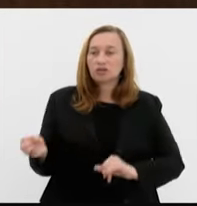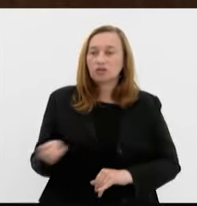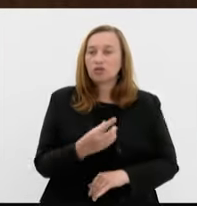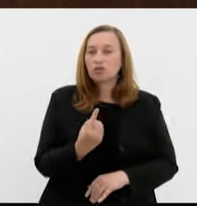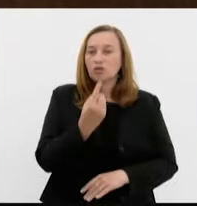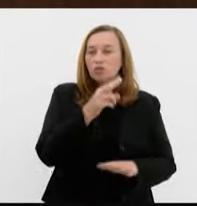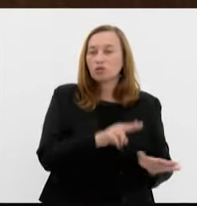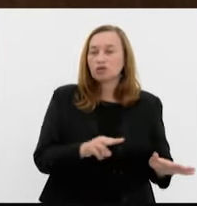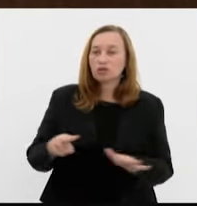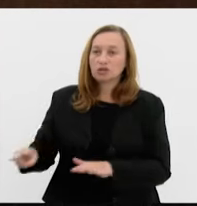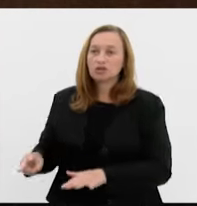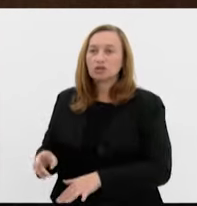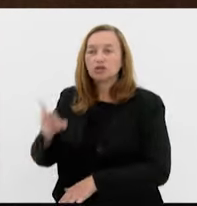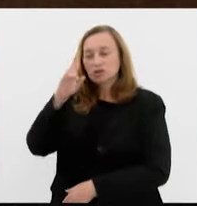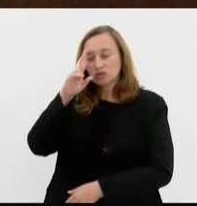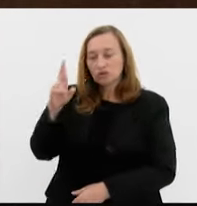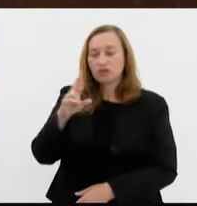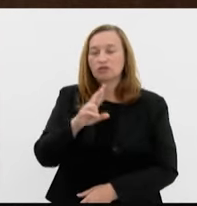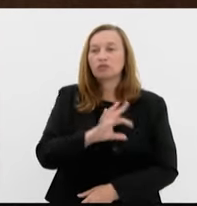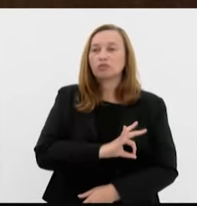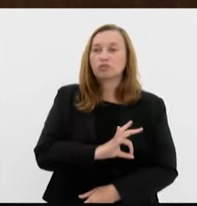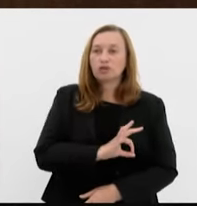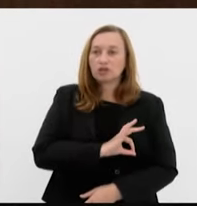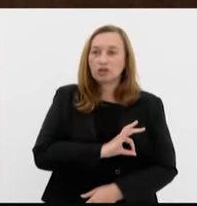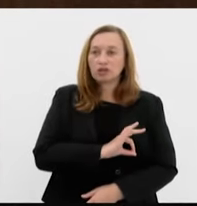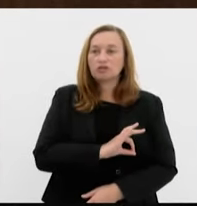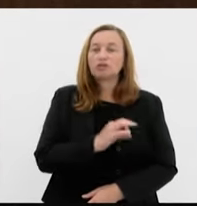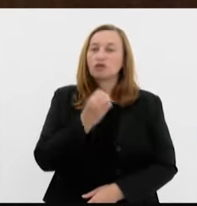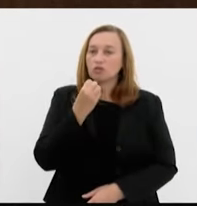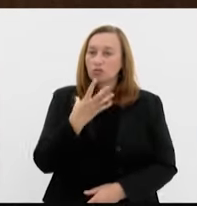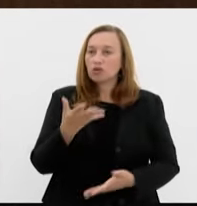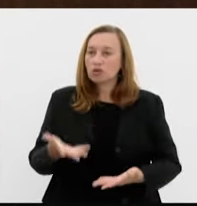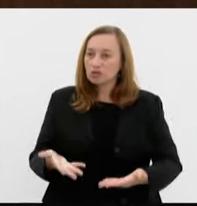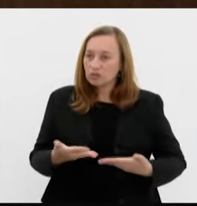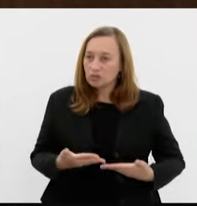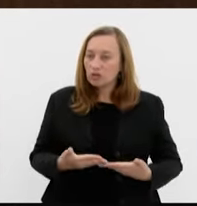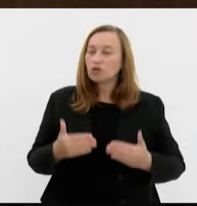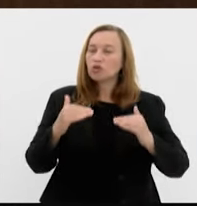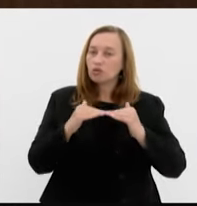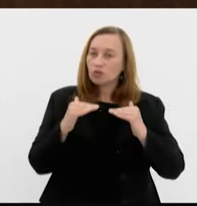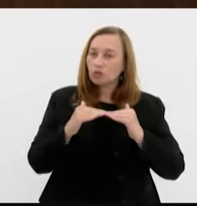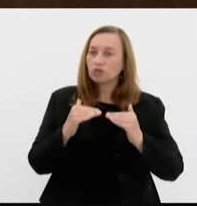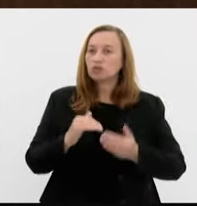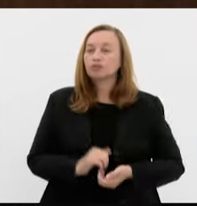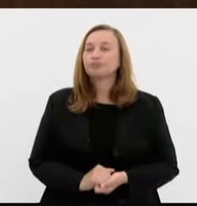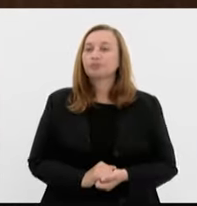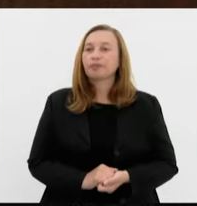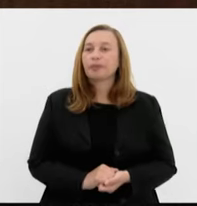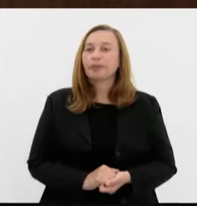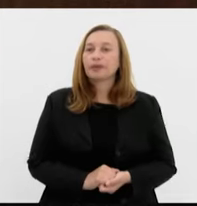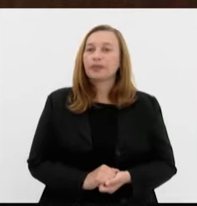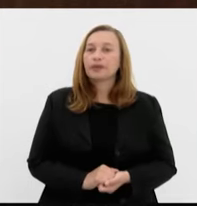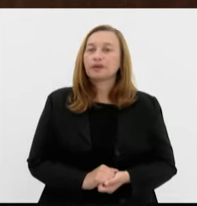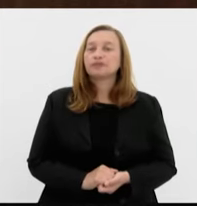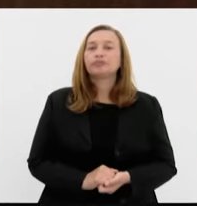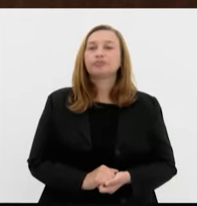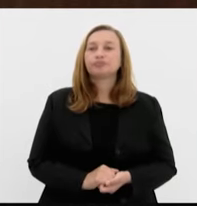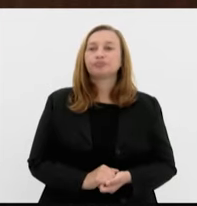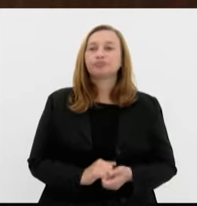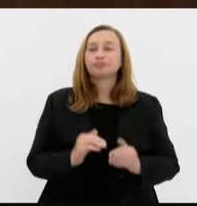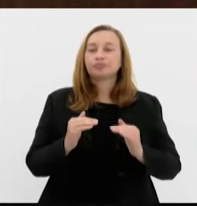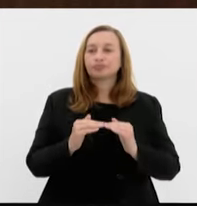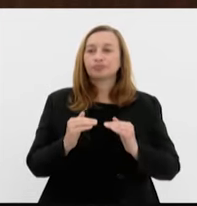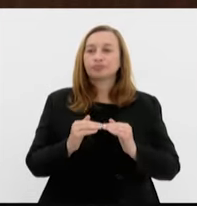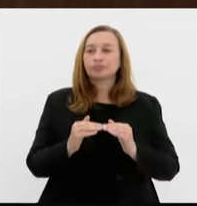foi uma reunião com chefe de polícia ele foi muito receptivo concordou com isso e concordou inclusive em conscientizar as